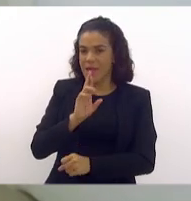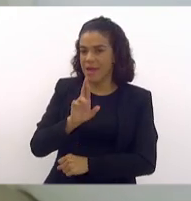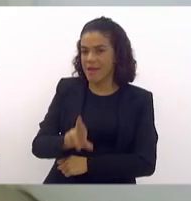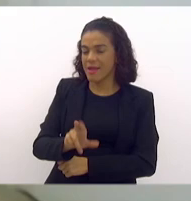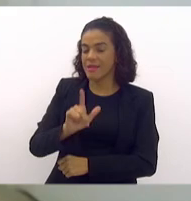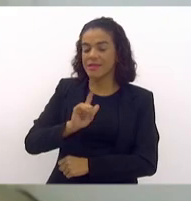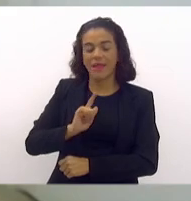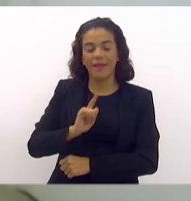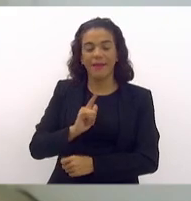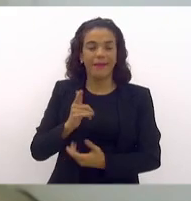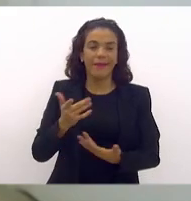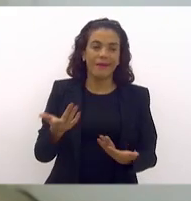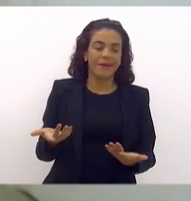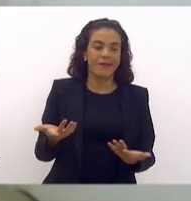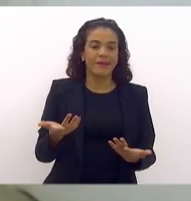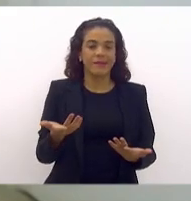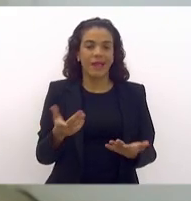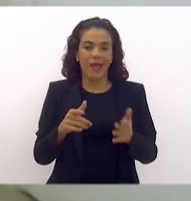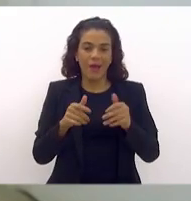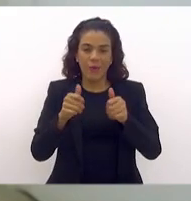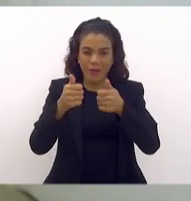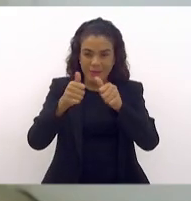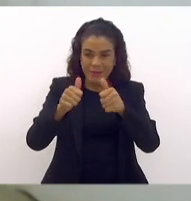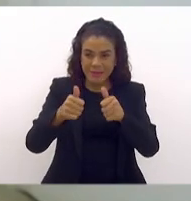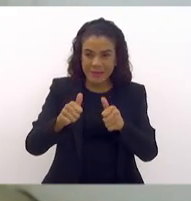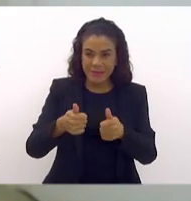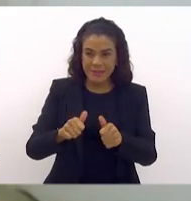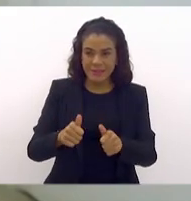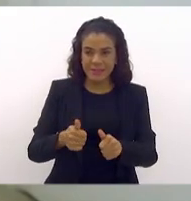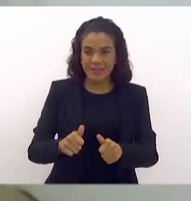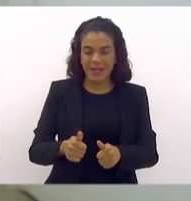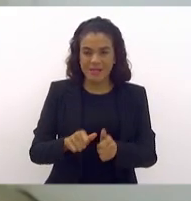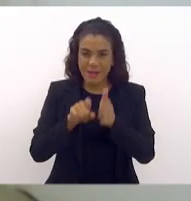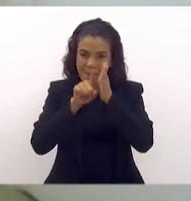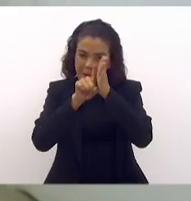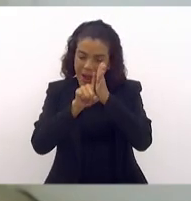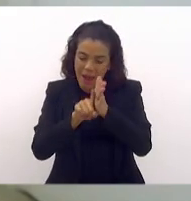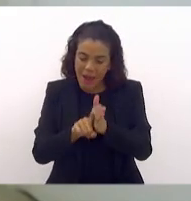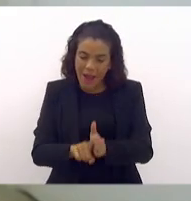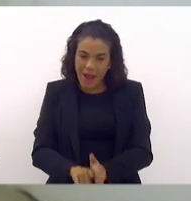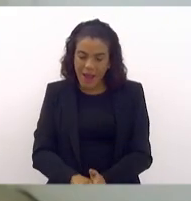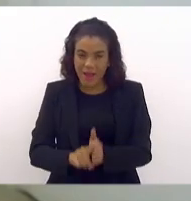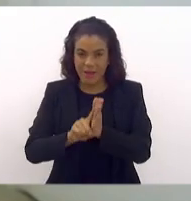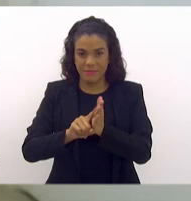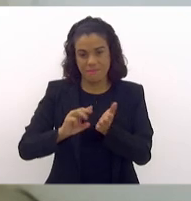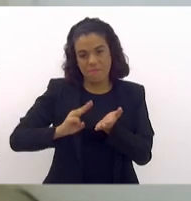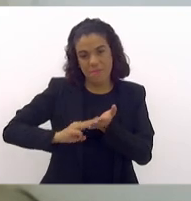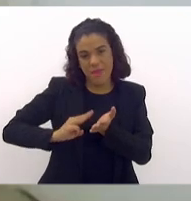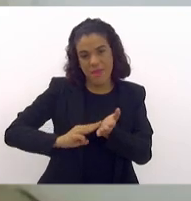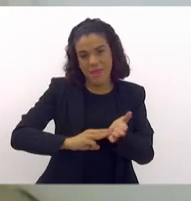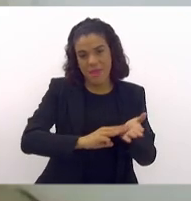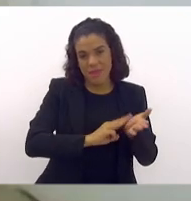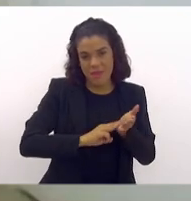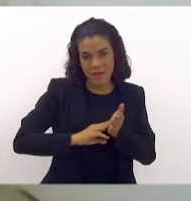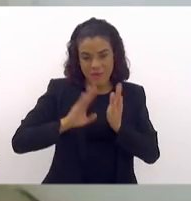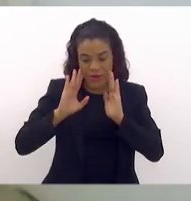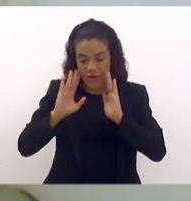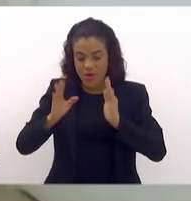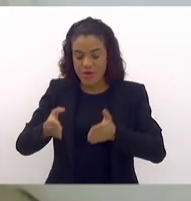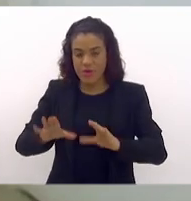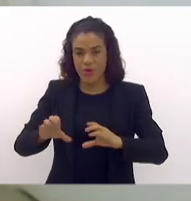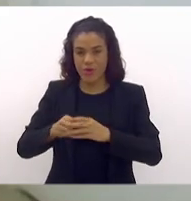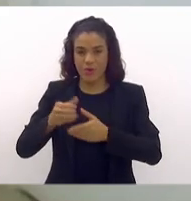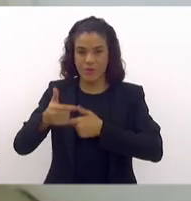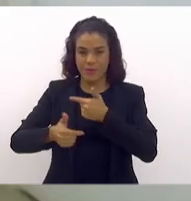envolve essa análise que é feita por esses membros, especificamente desse grupo de